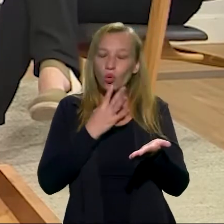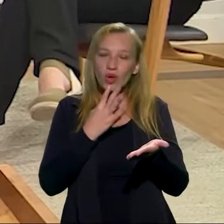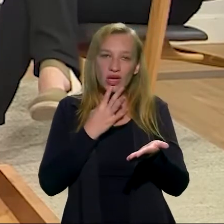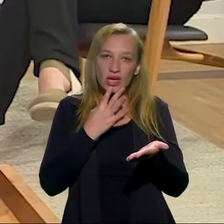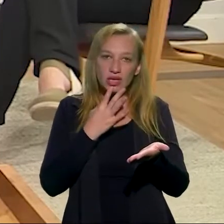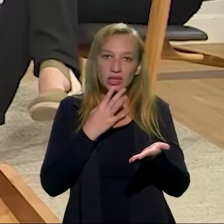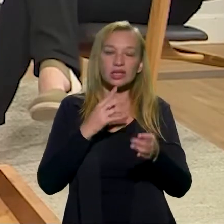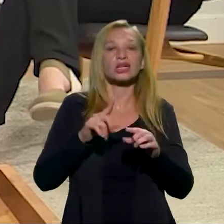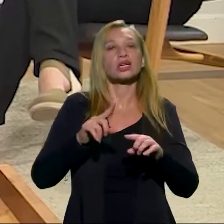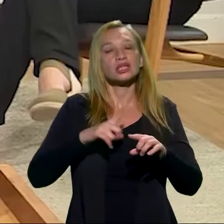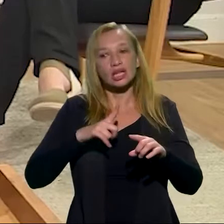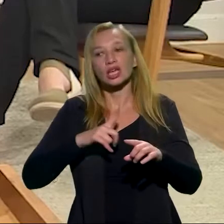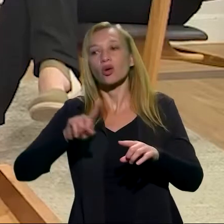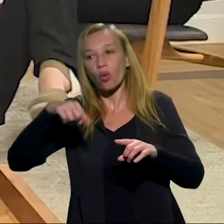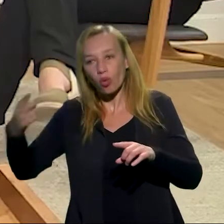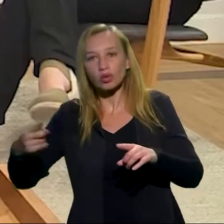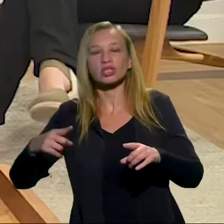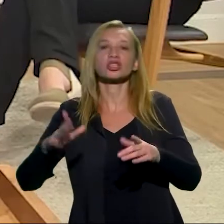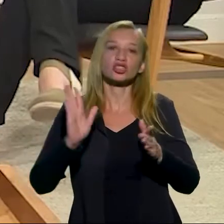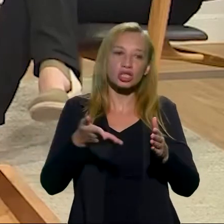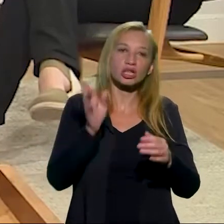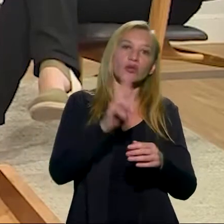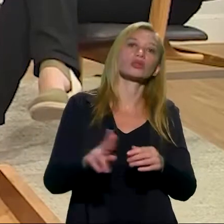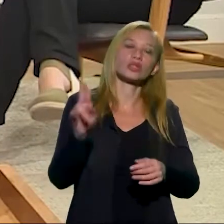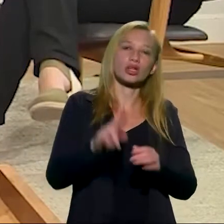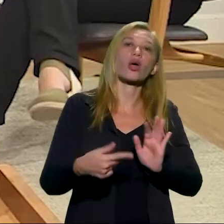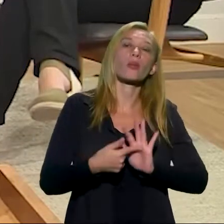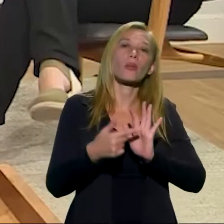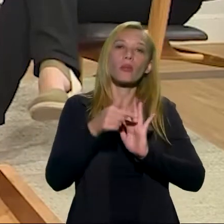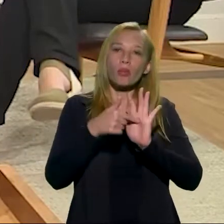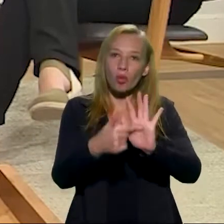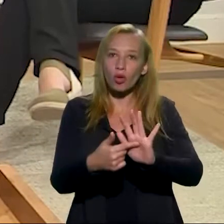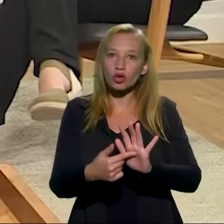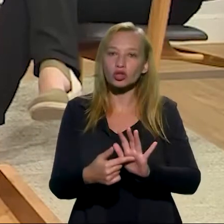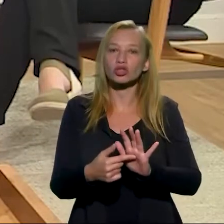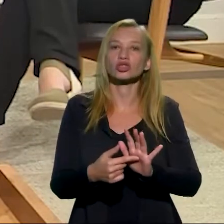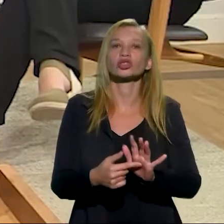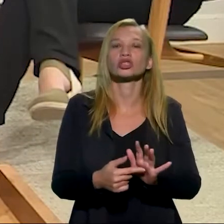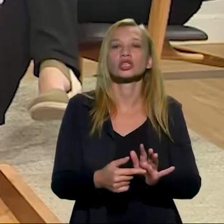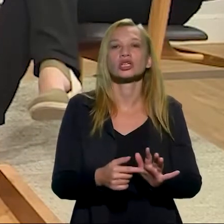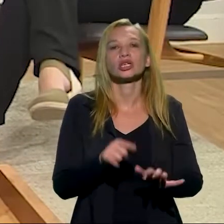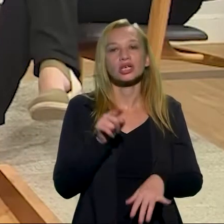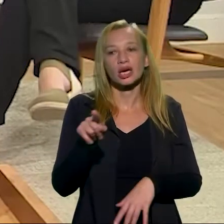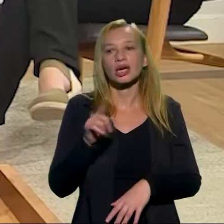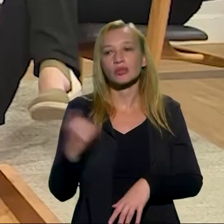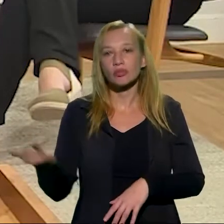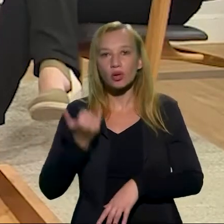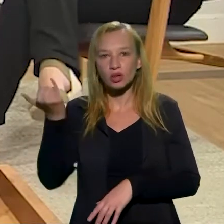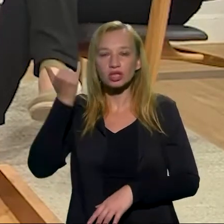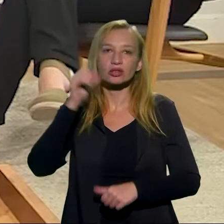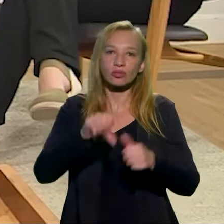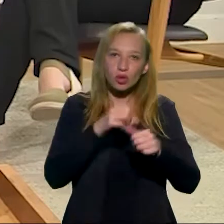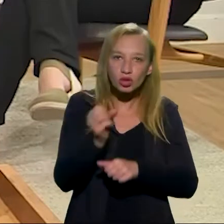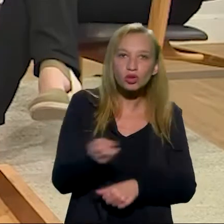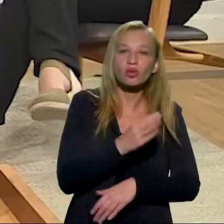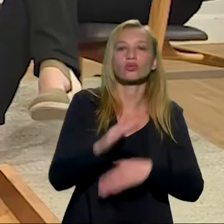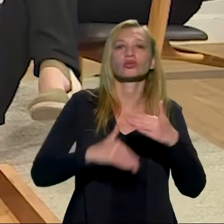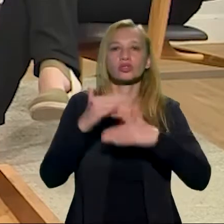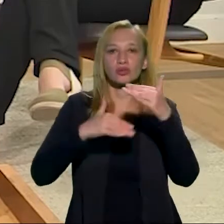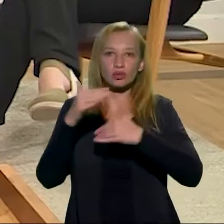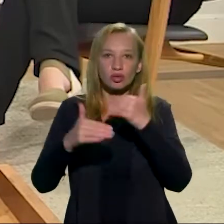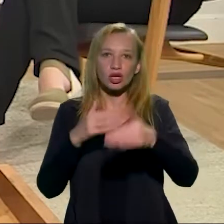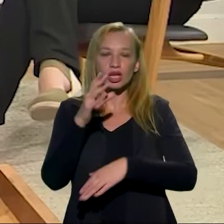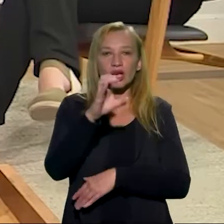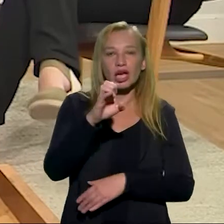essas ferramentas, tem uma parte significativa usando, o que mostra como esses são instrumentos relevantes para o fomento à inovação,